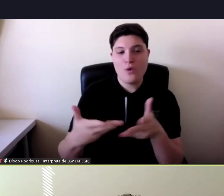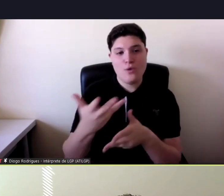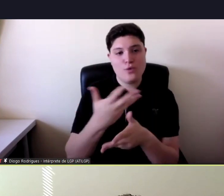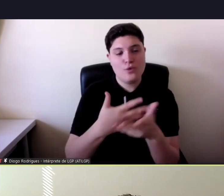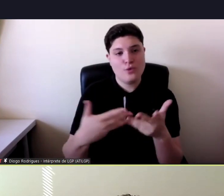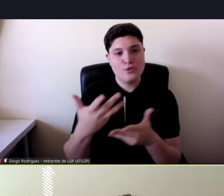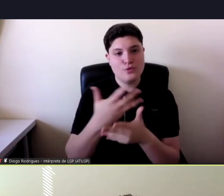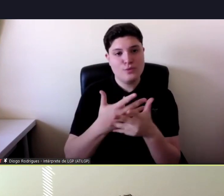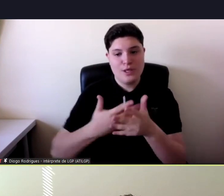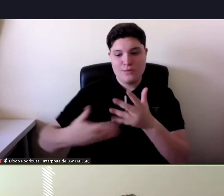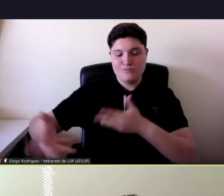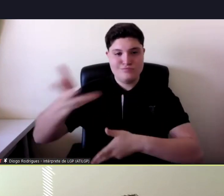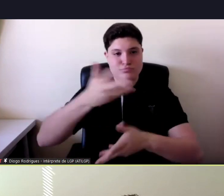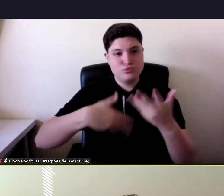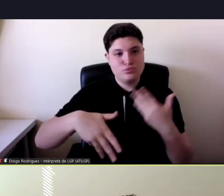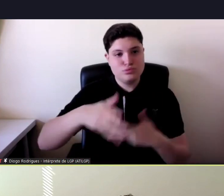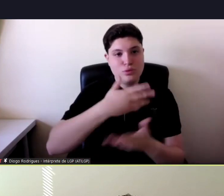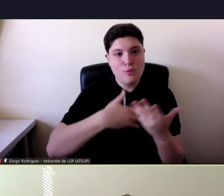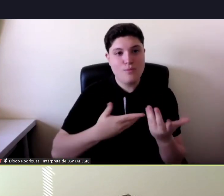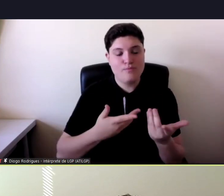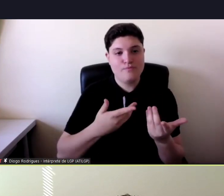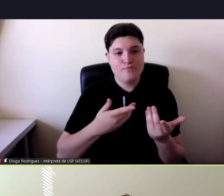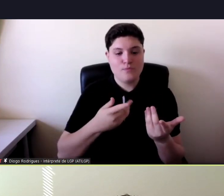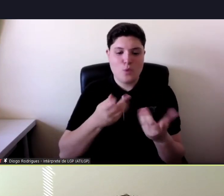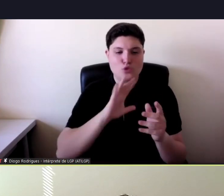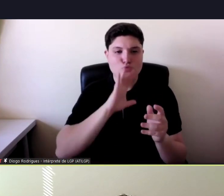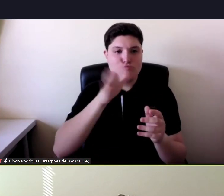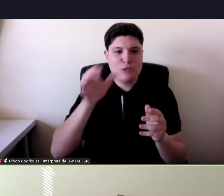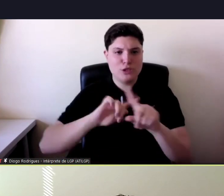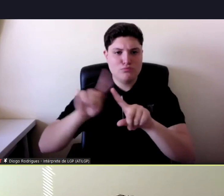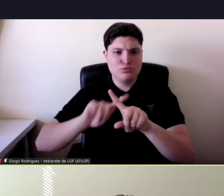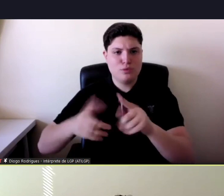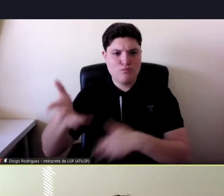economia circular. Nós sabemos que as questões